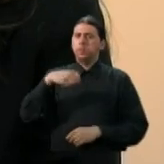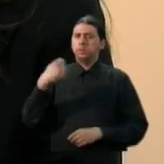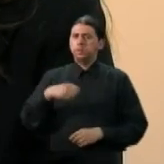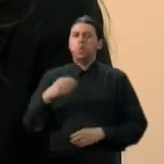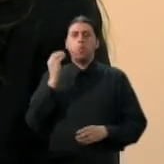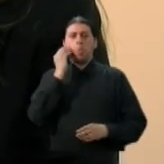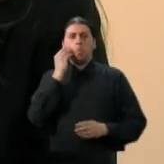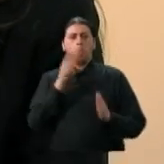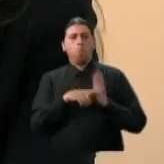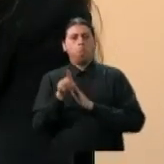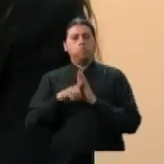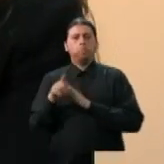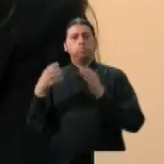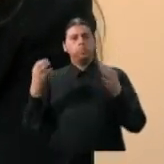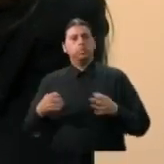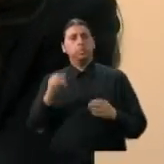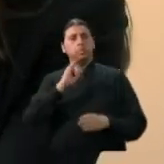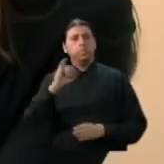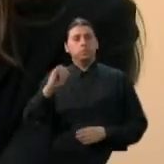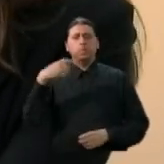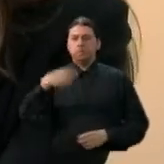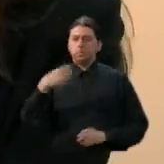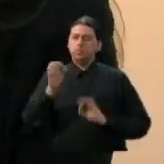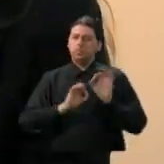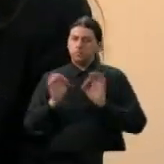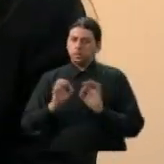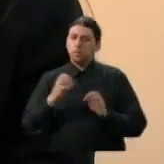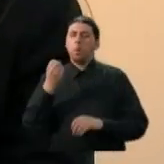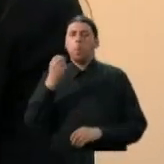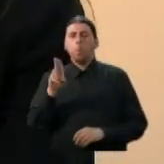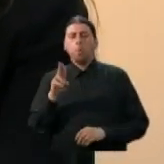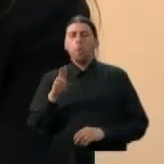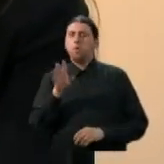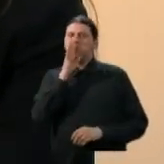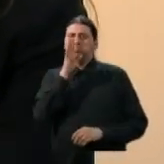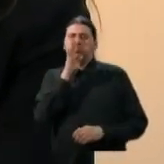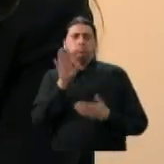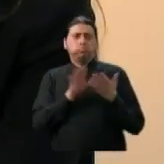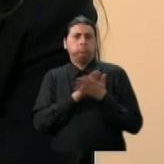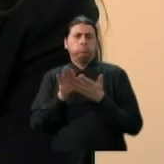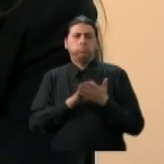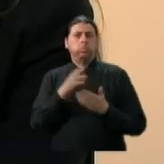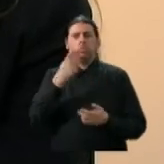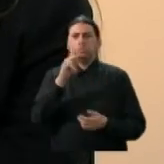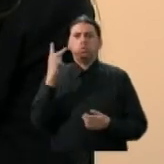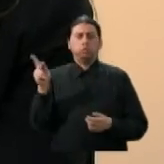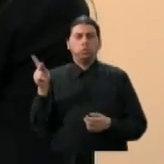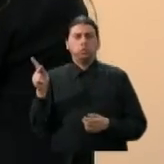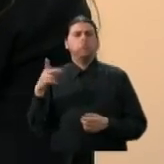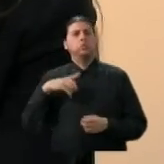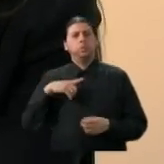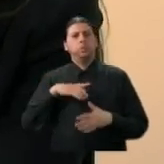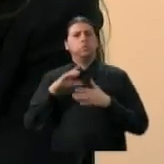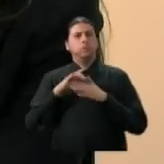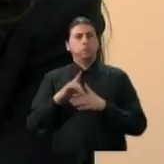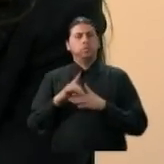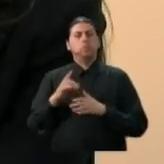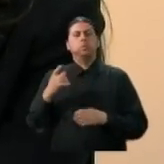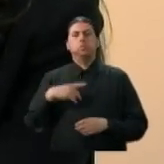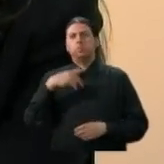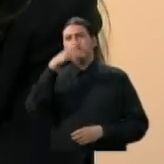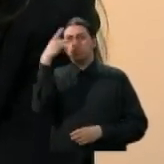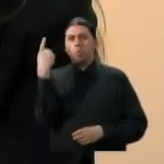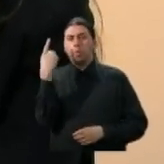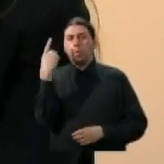certa para ver se tem que fazer ou se é desconhecida a sorologia, a vacinação daquela